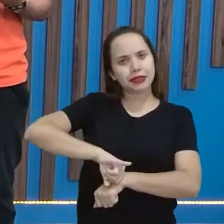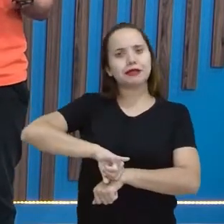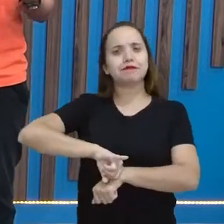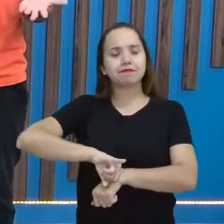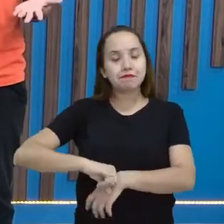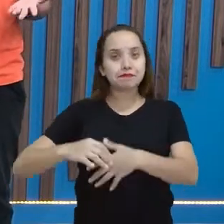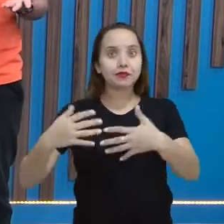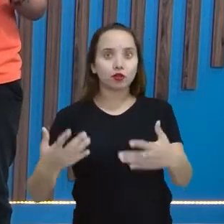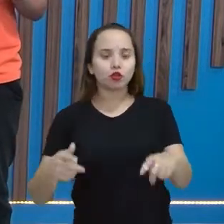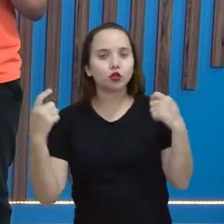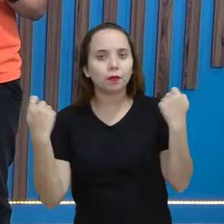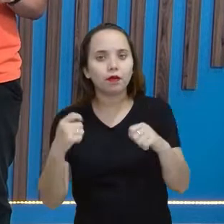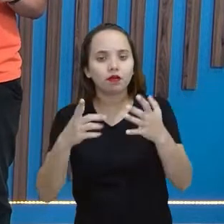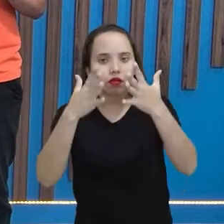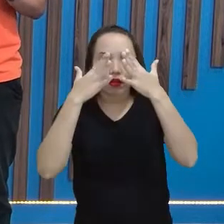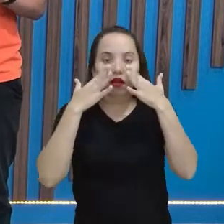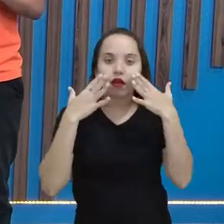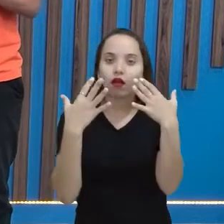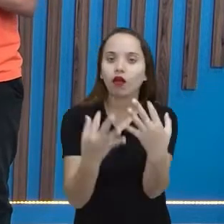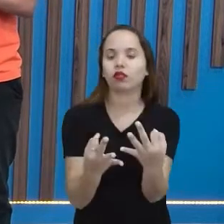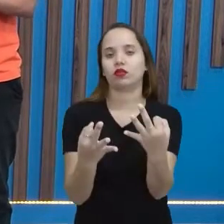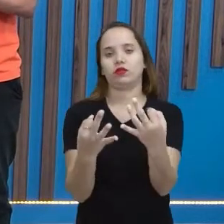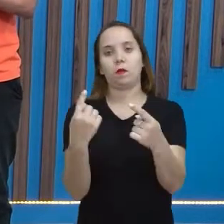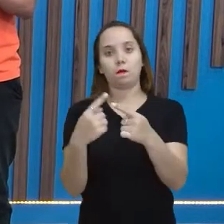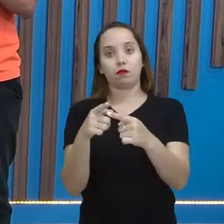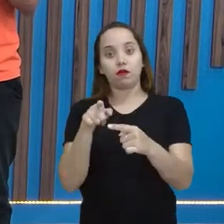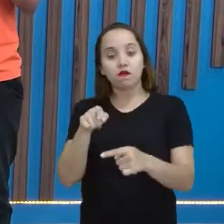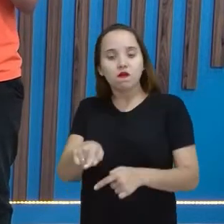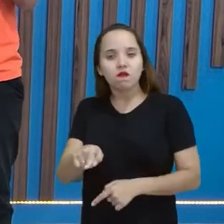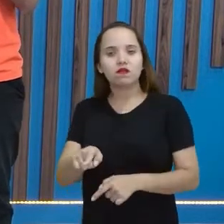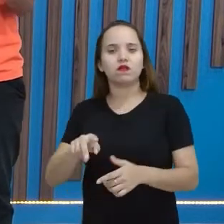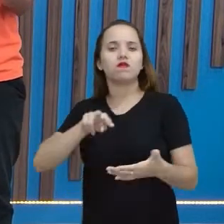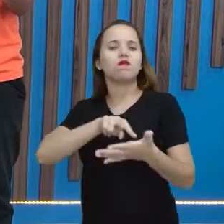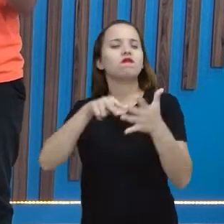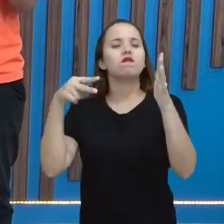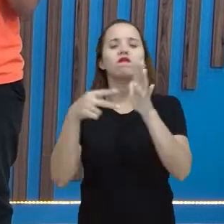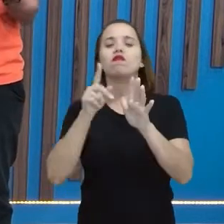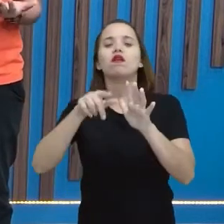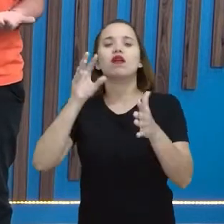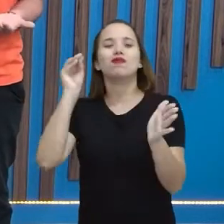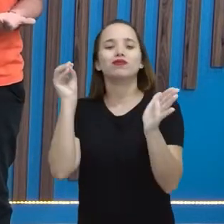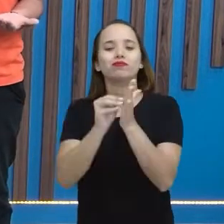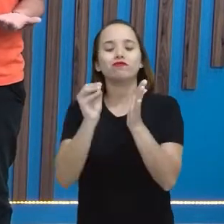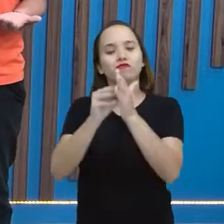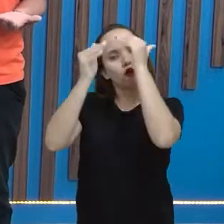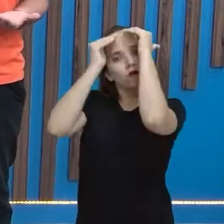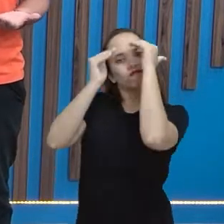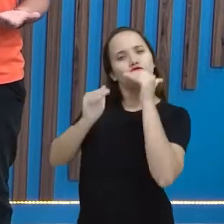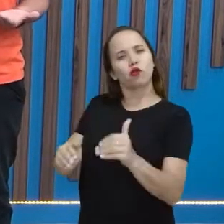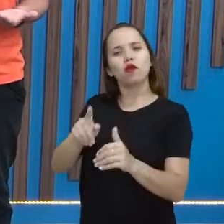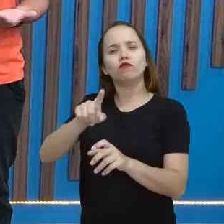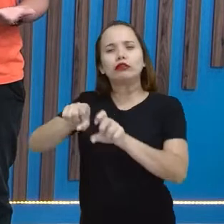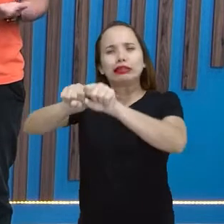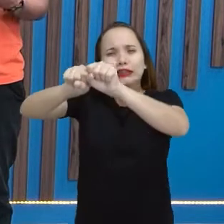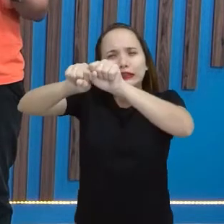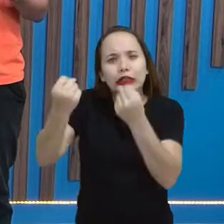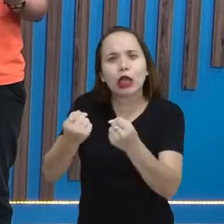atento e atenta que isso é intolerância. Você destruir um templo.